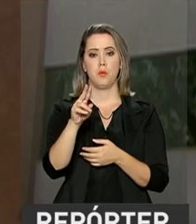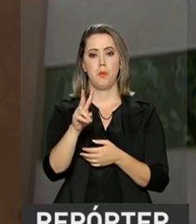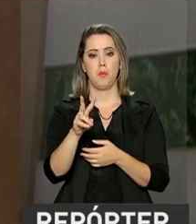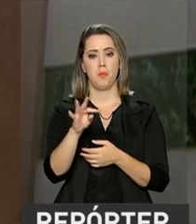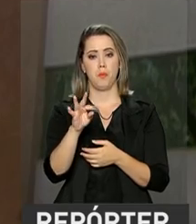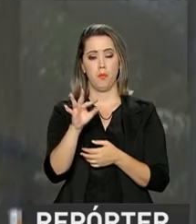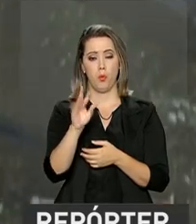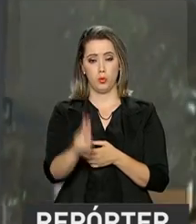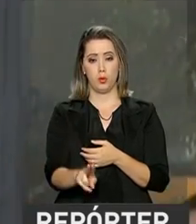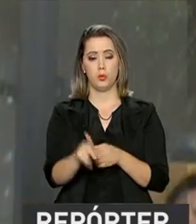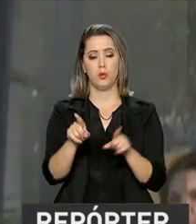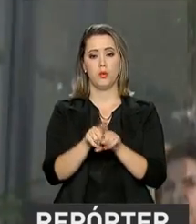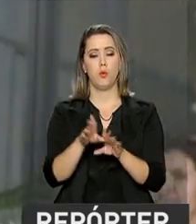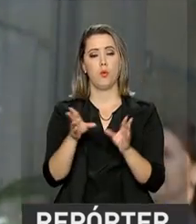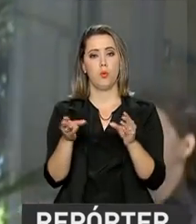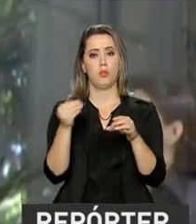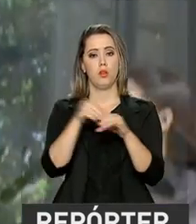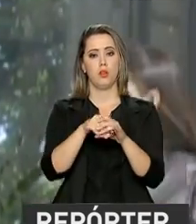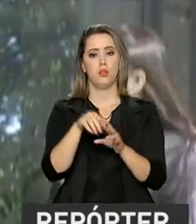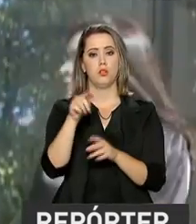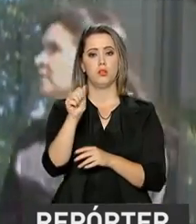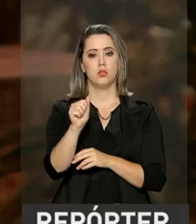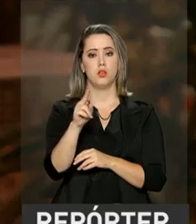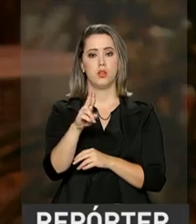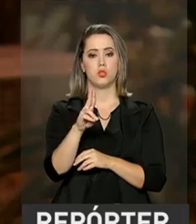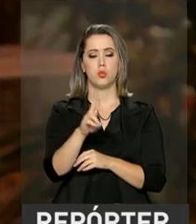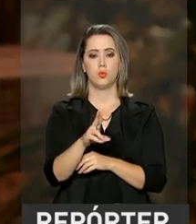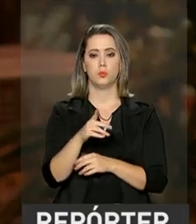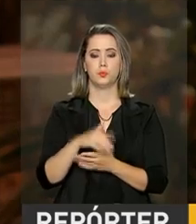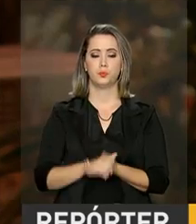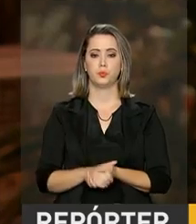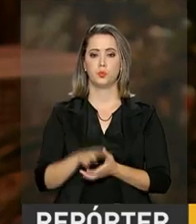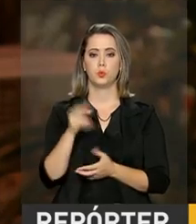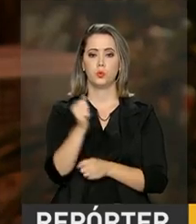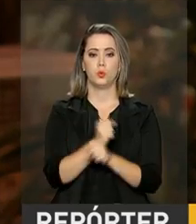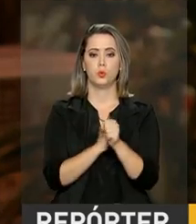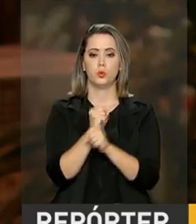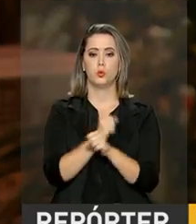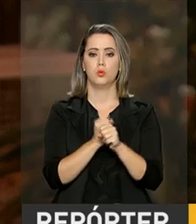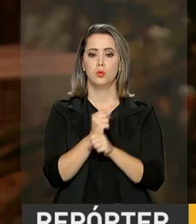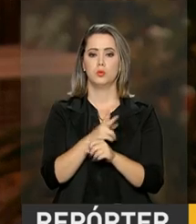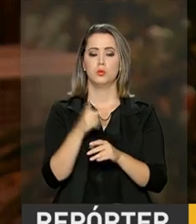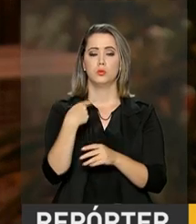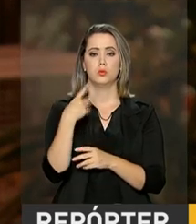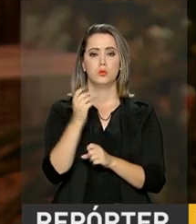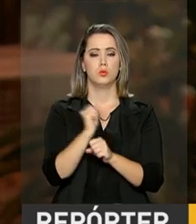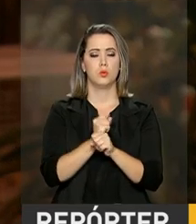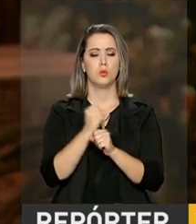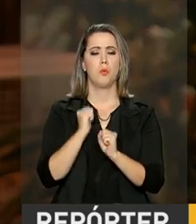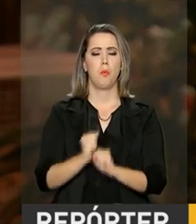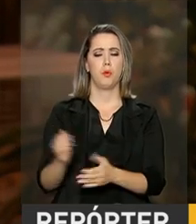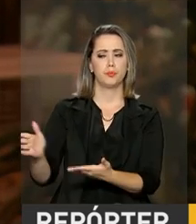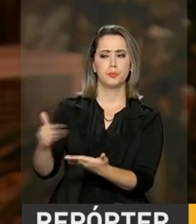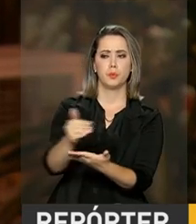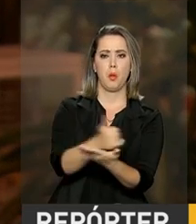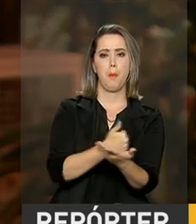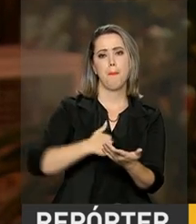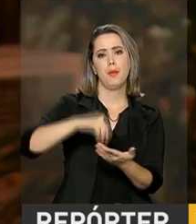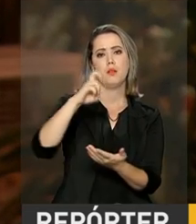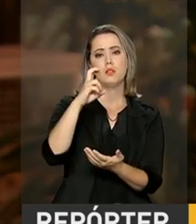Federal órgão da Advocacia Geral da União todo ano A Procuradoria Geral Federal consegue recuperar mais de